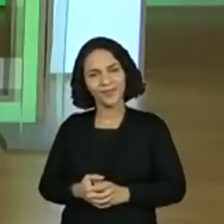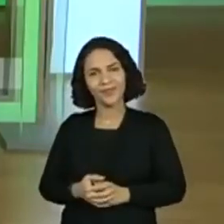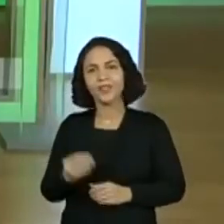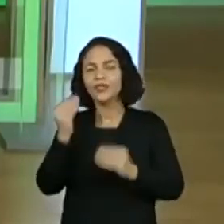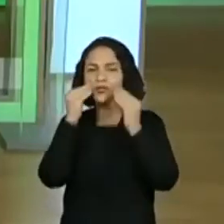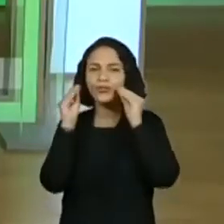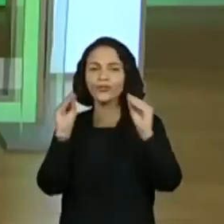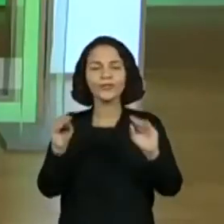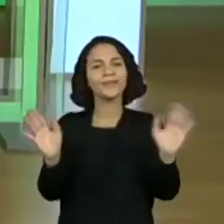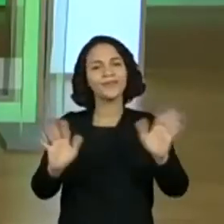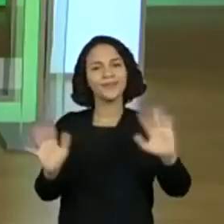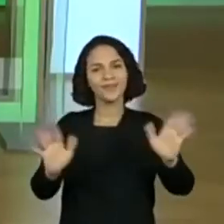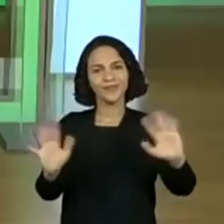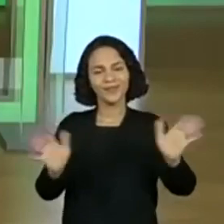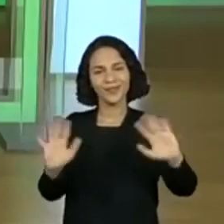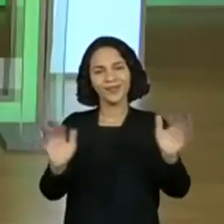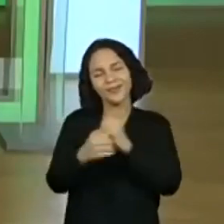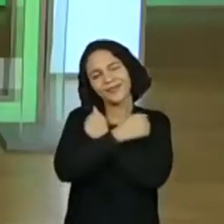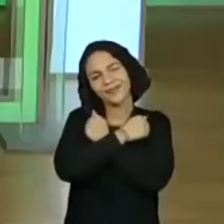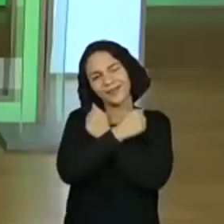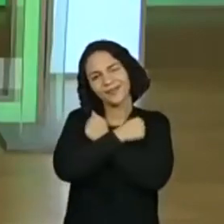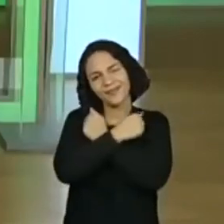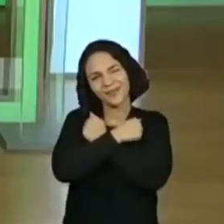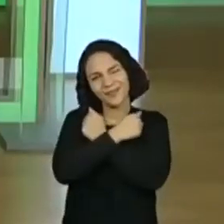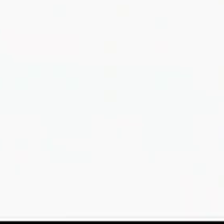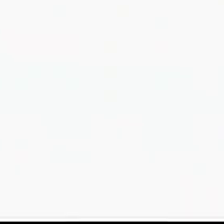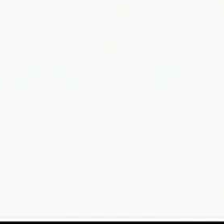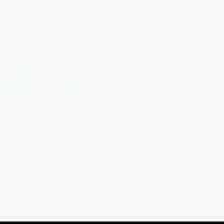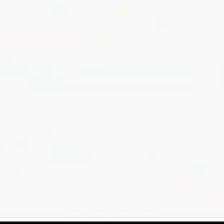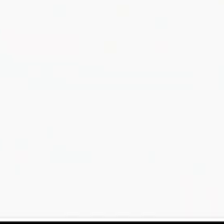Super beijo. Tchau, tchau. Tchau, gente. Um grande abraço.